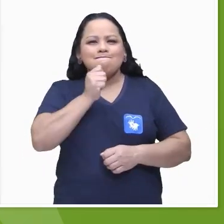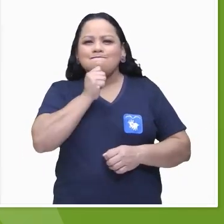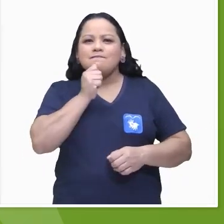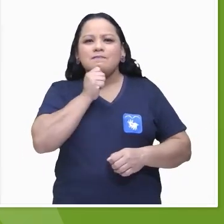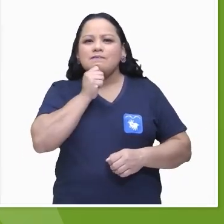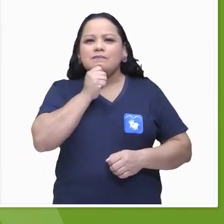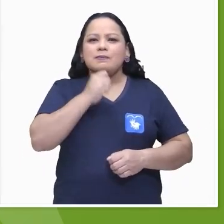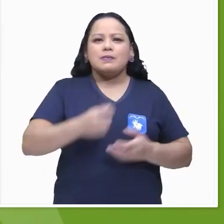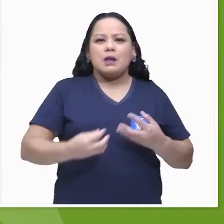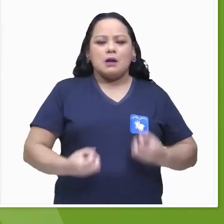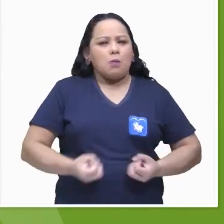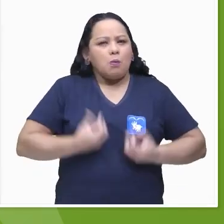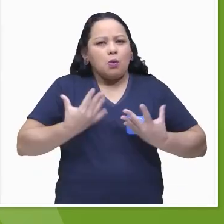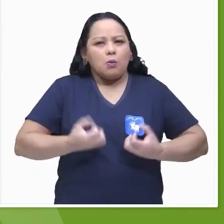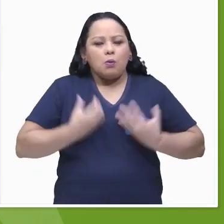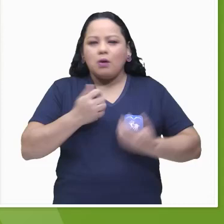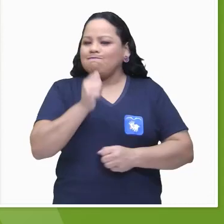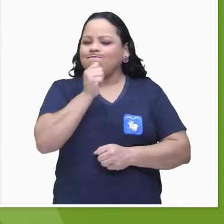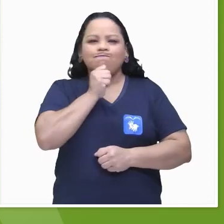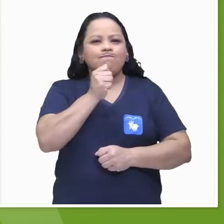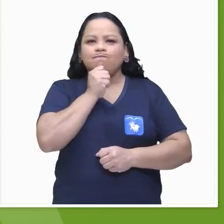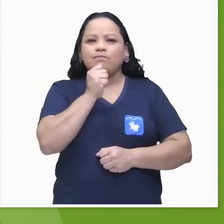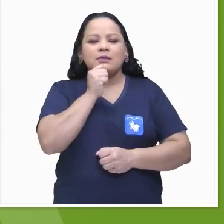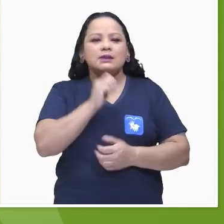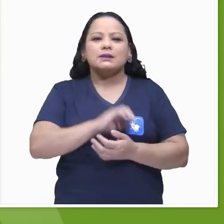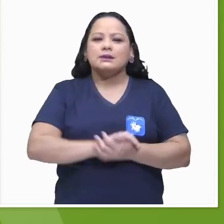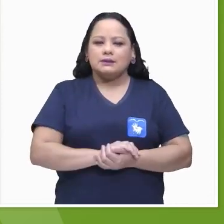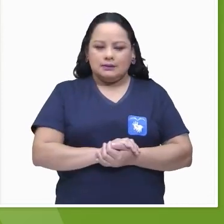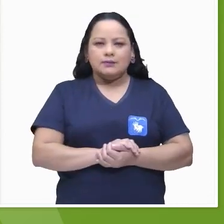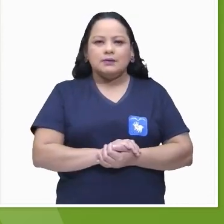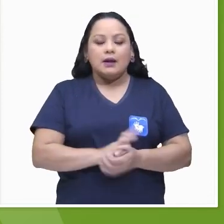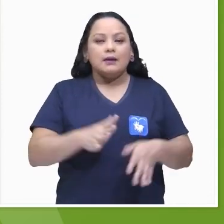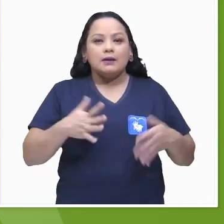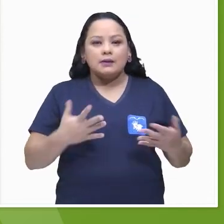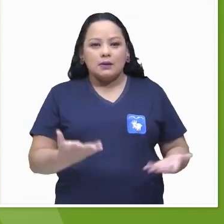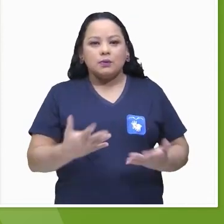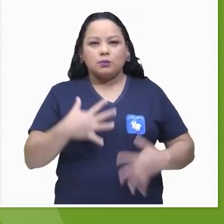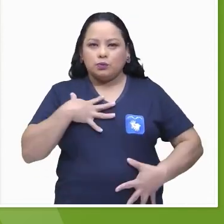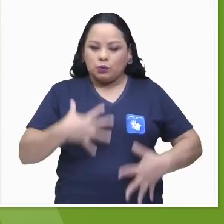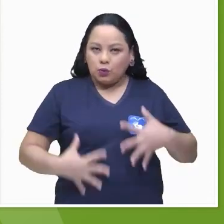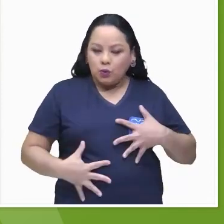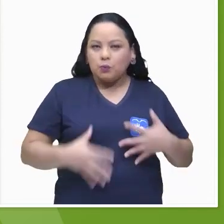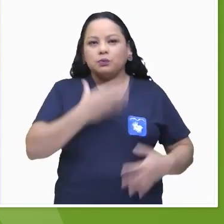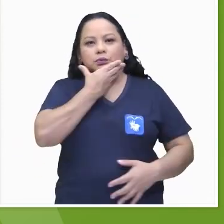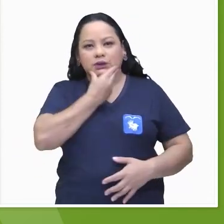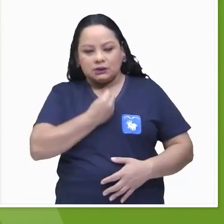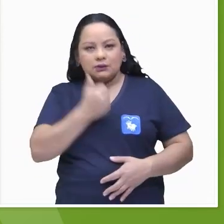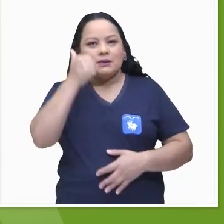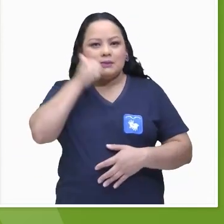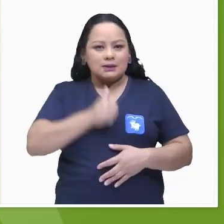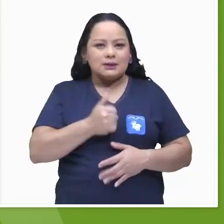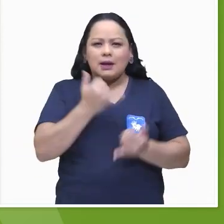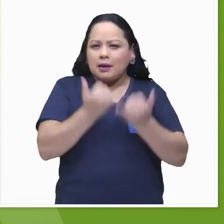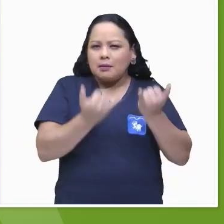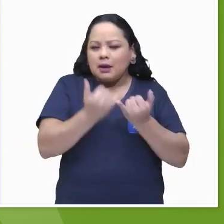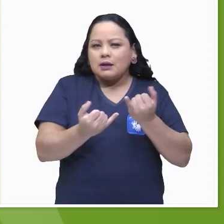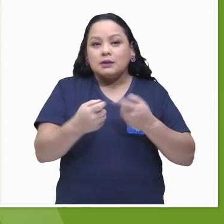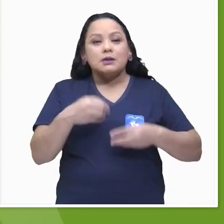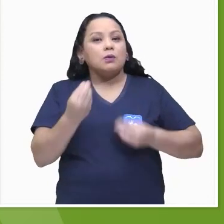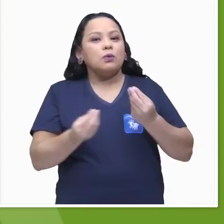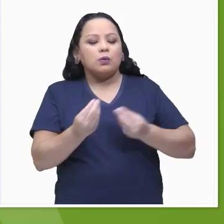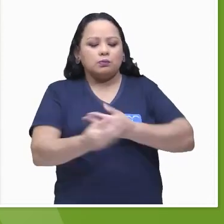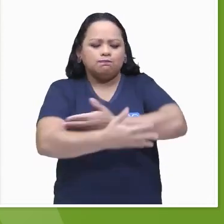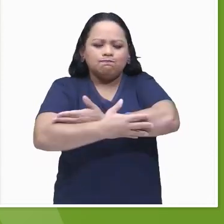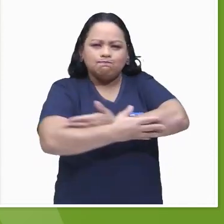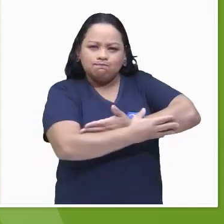os hormônios, na verdade não está produzindo os hormônios sexuais. Então, o corpo do menino e da menina são bem parecidos quando eles são crianças,